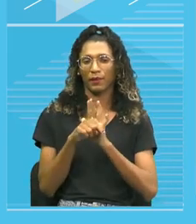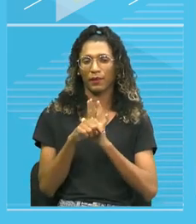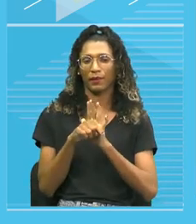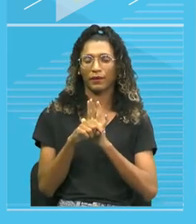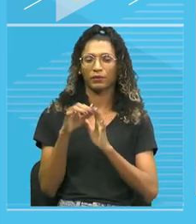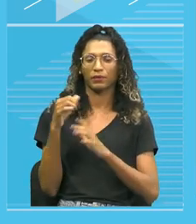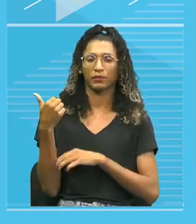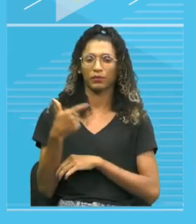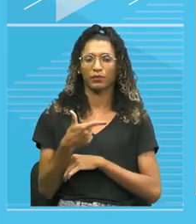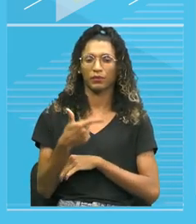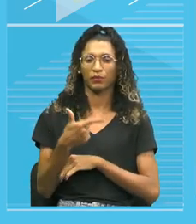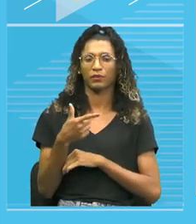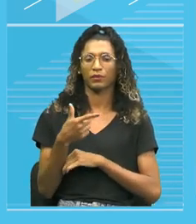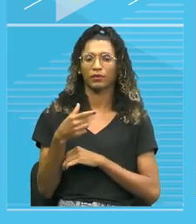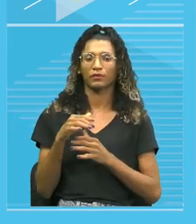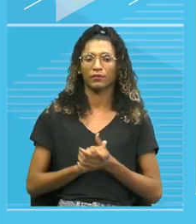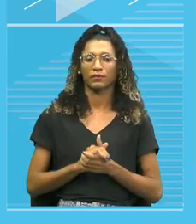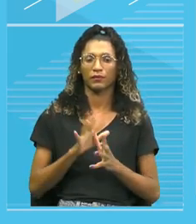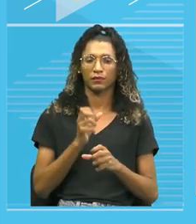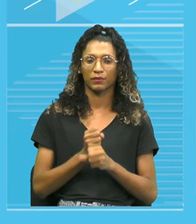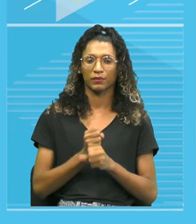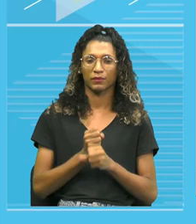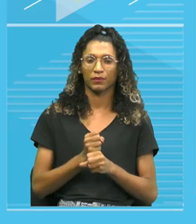Conserva o sinal negativo